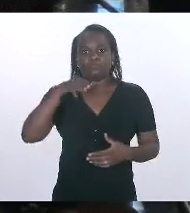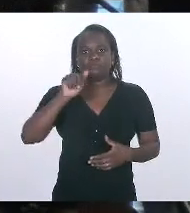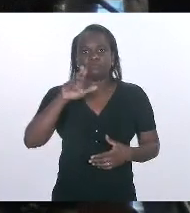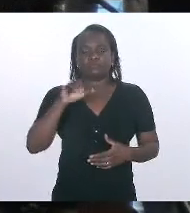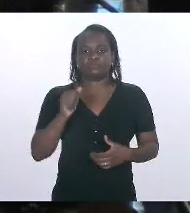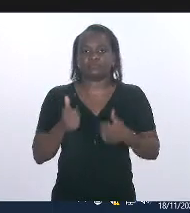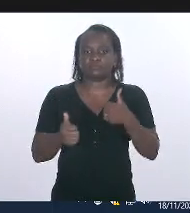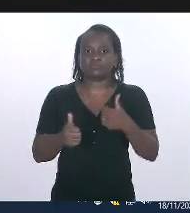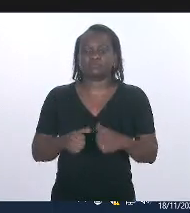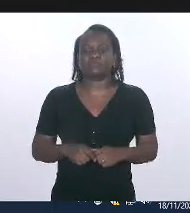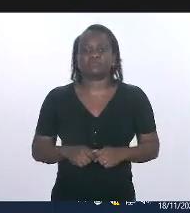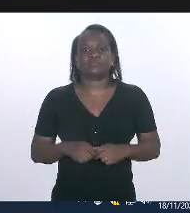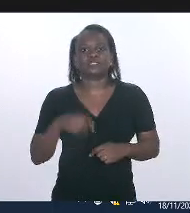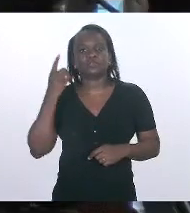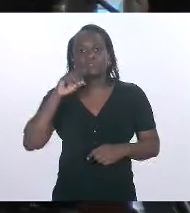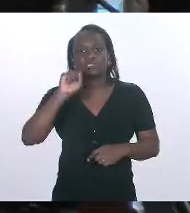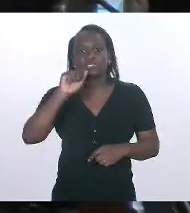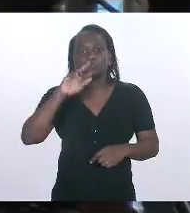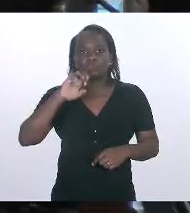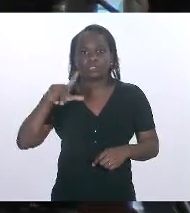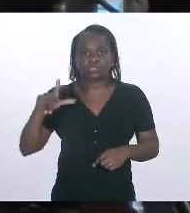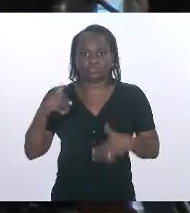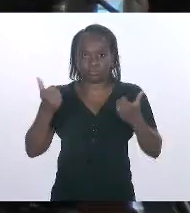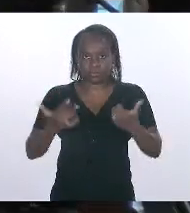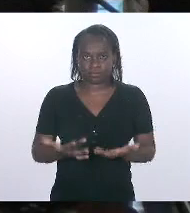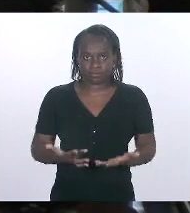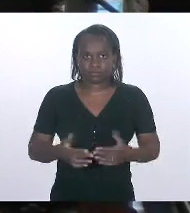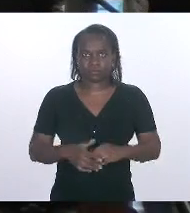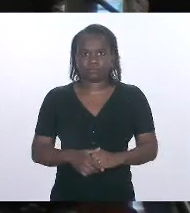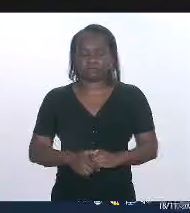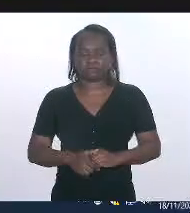bom, presidente. Deputado Samuel, quer falar?